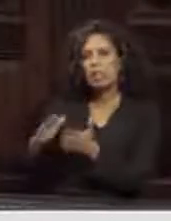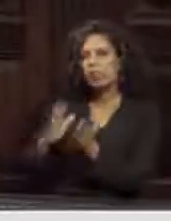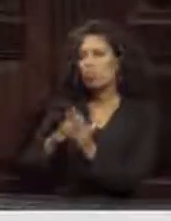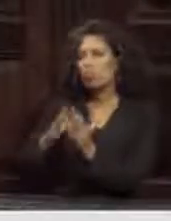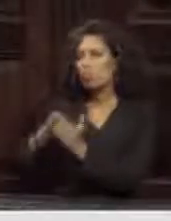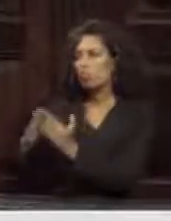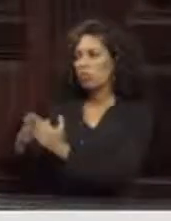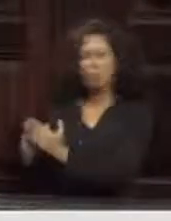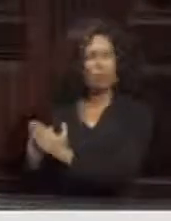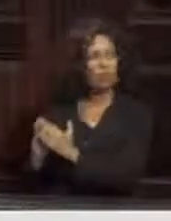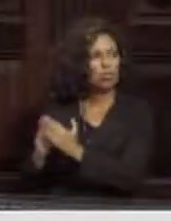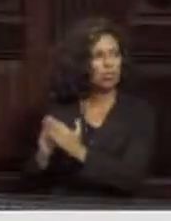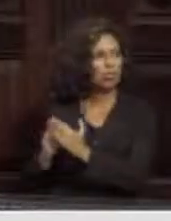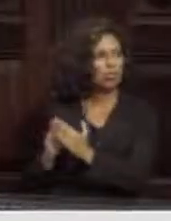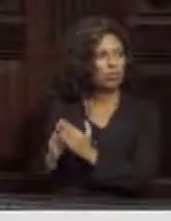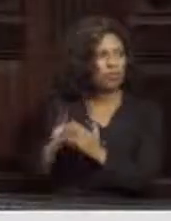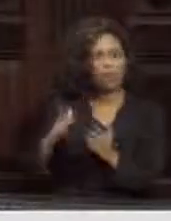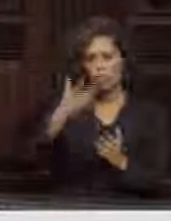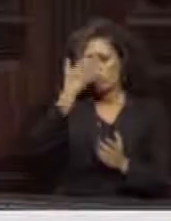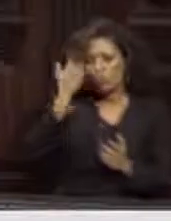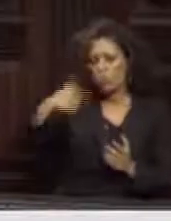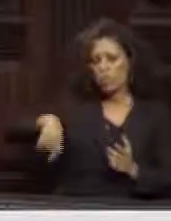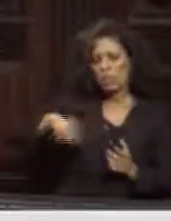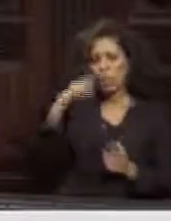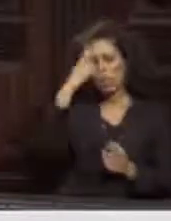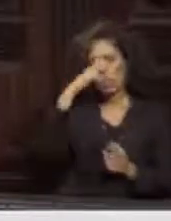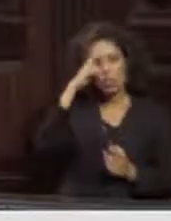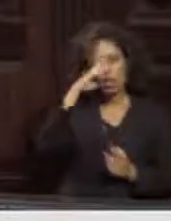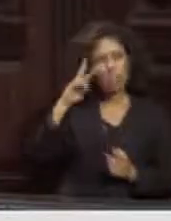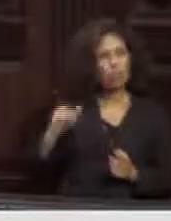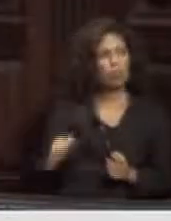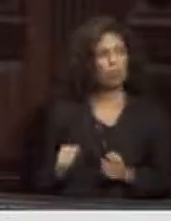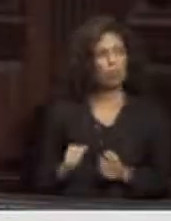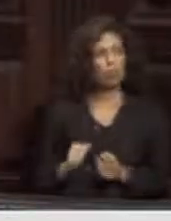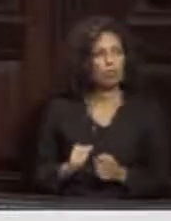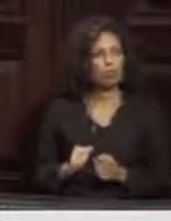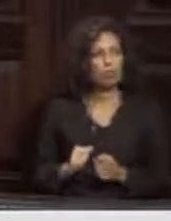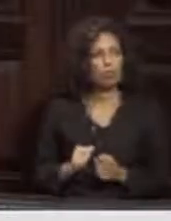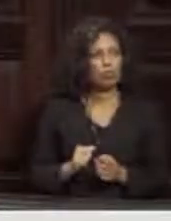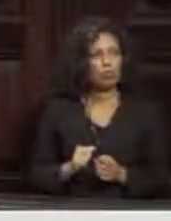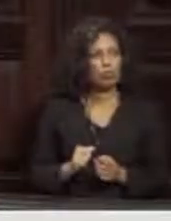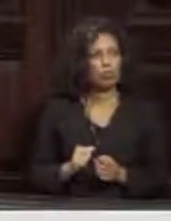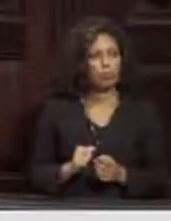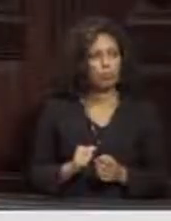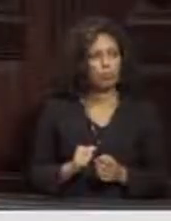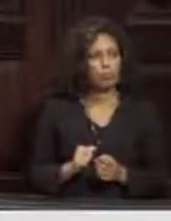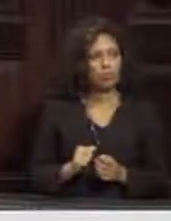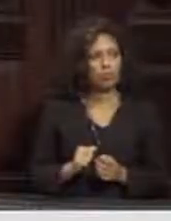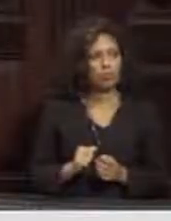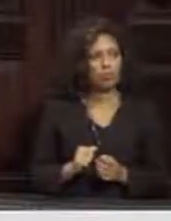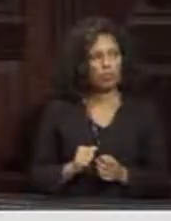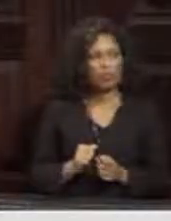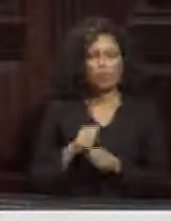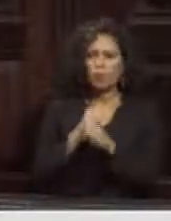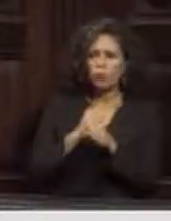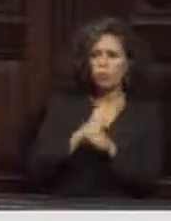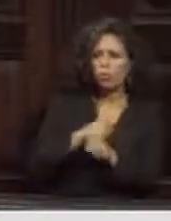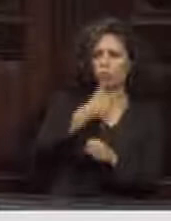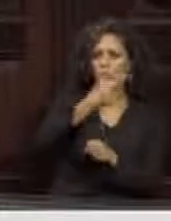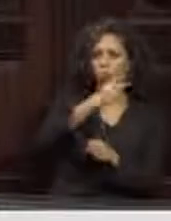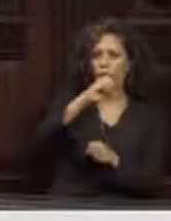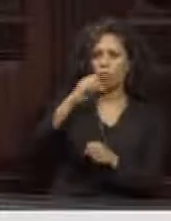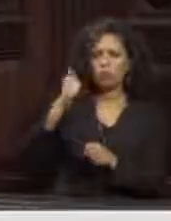aqui, deputados aqui presentes, que nas contas de